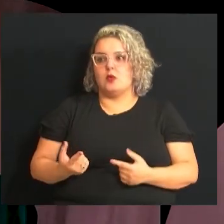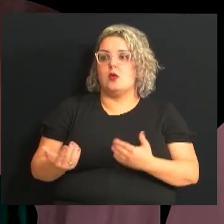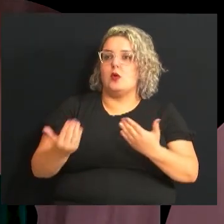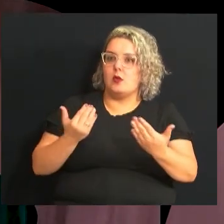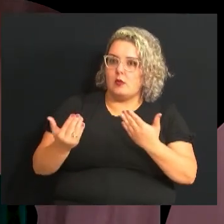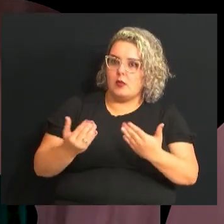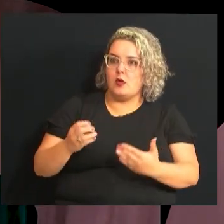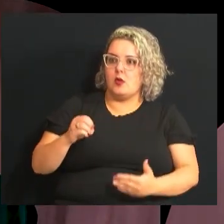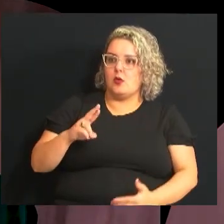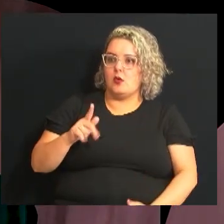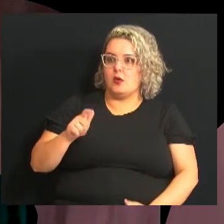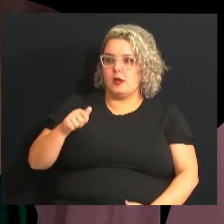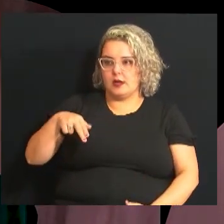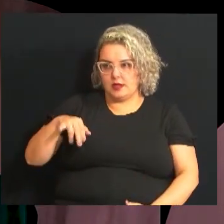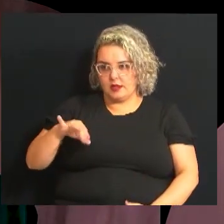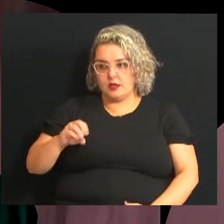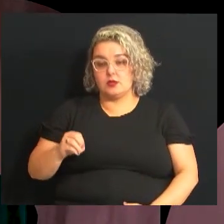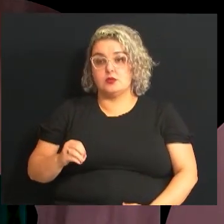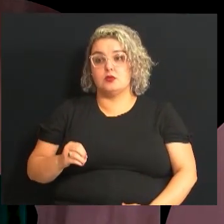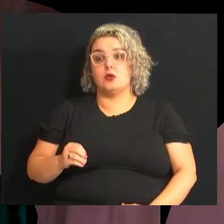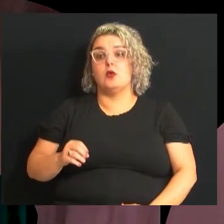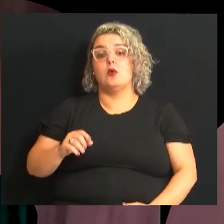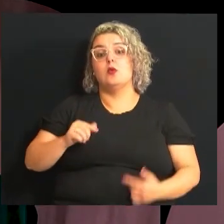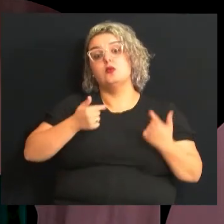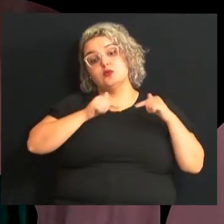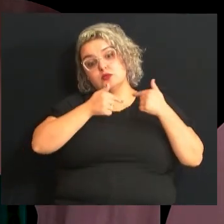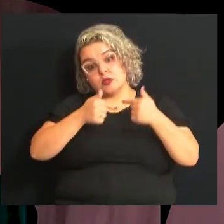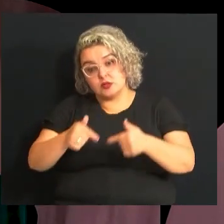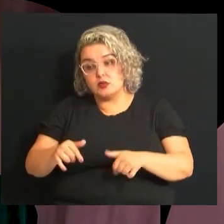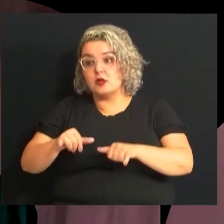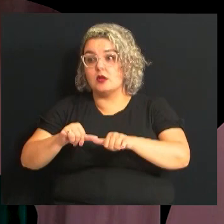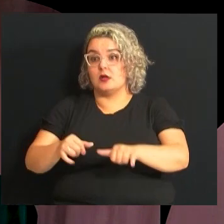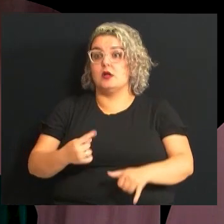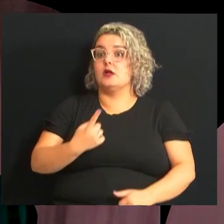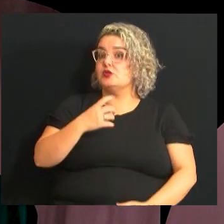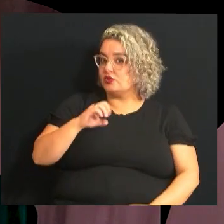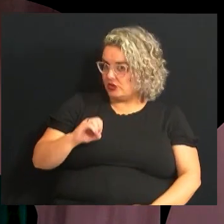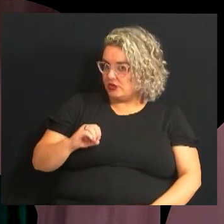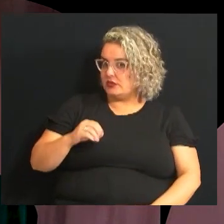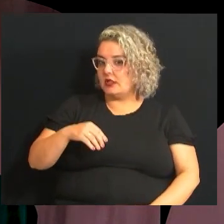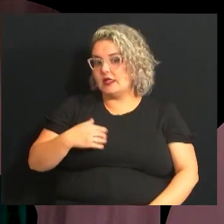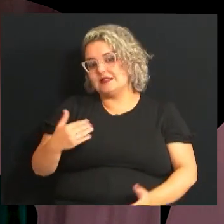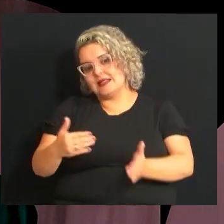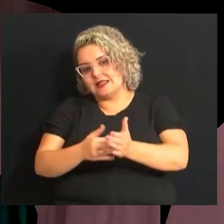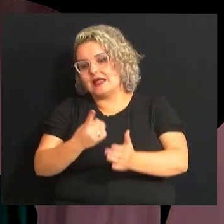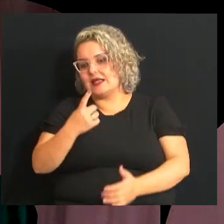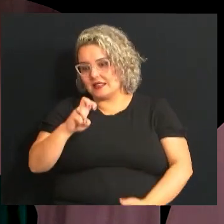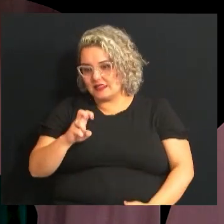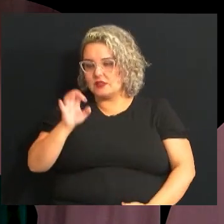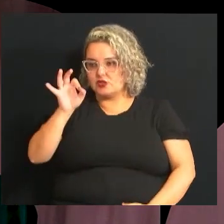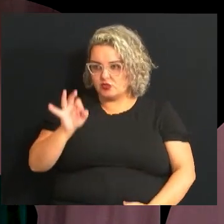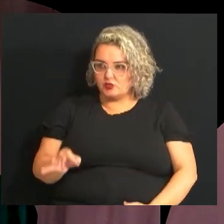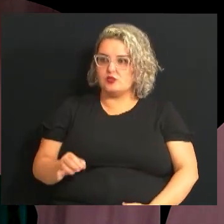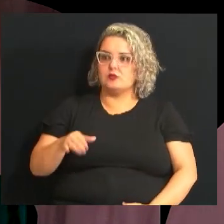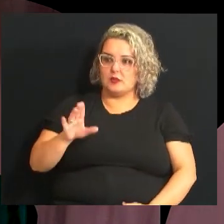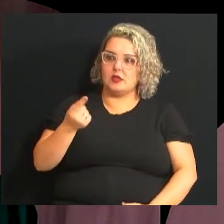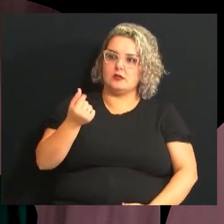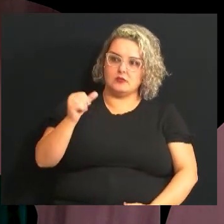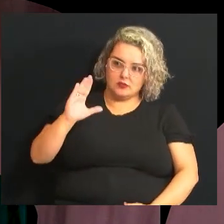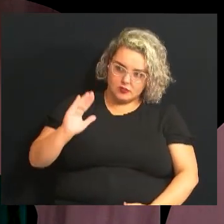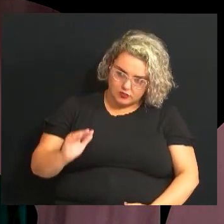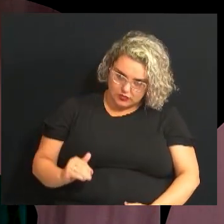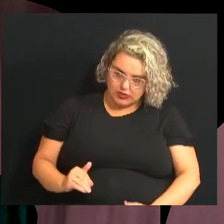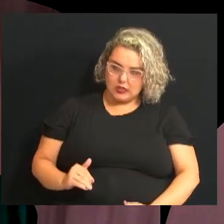mais acessível. Tem alguns casos que, se você comparasse o nosso orgânico com os convencionais desses mercados, a gente ainda seria